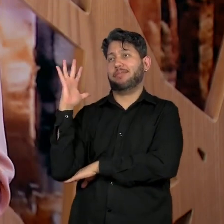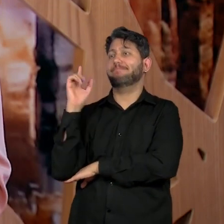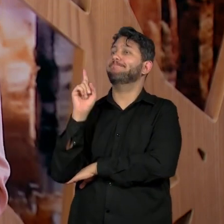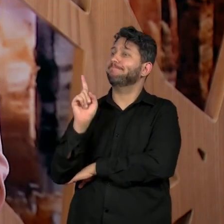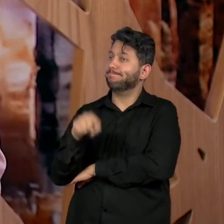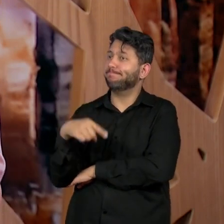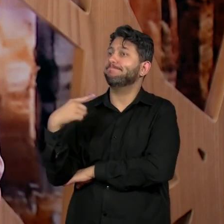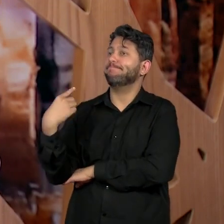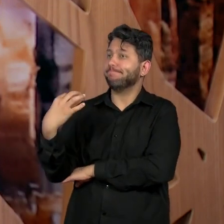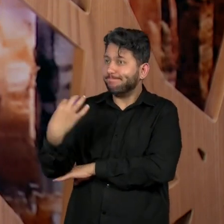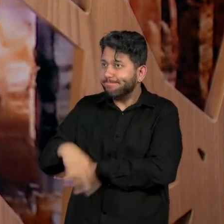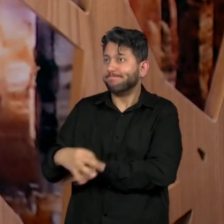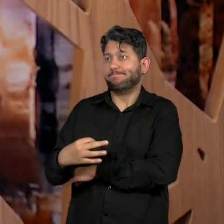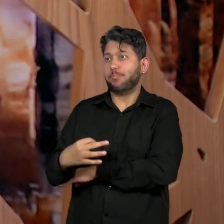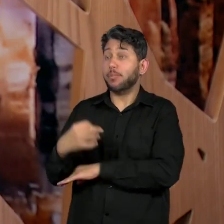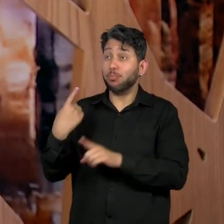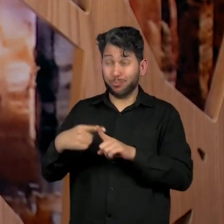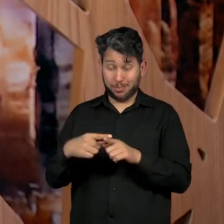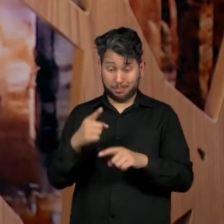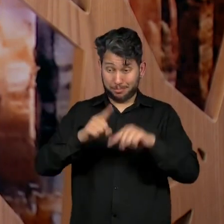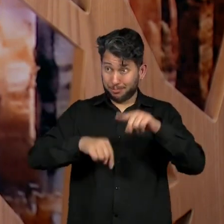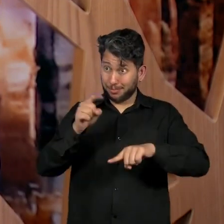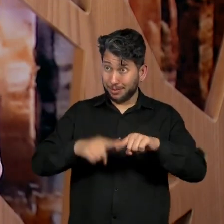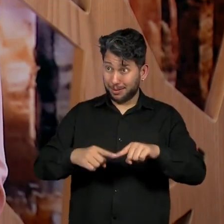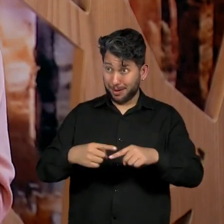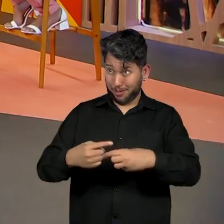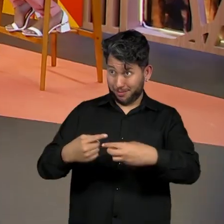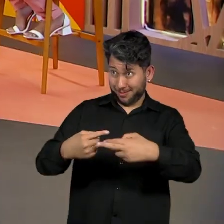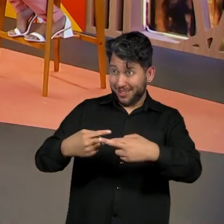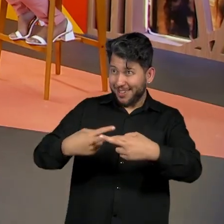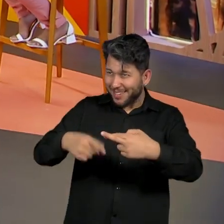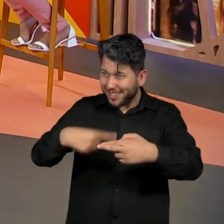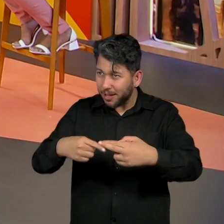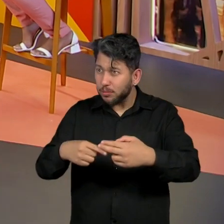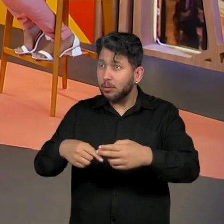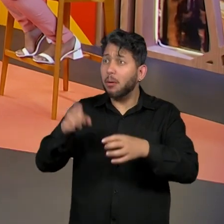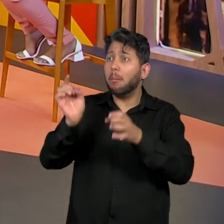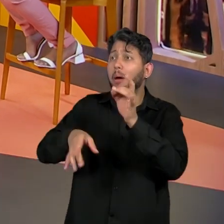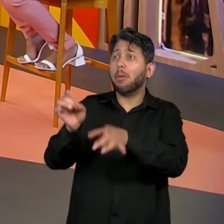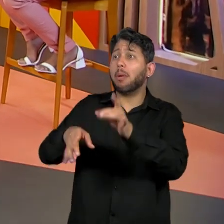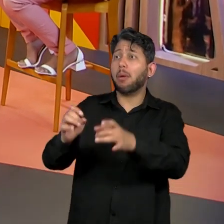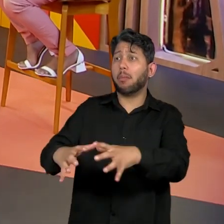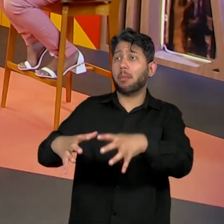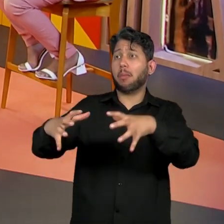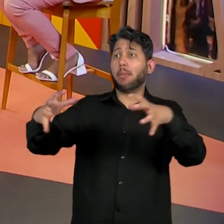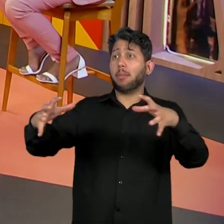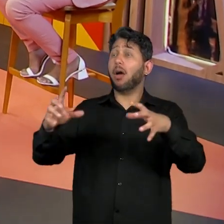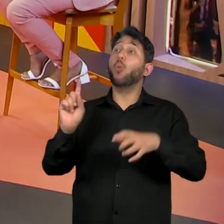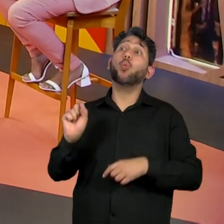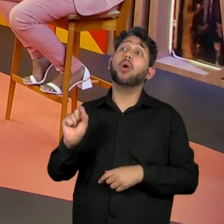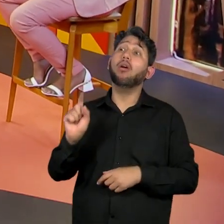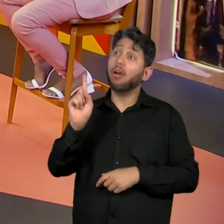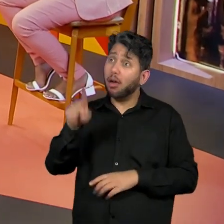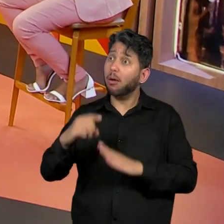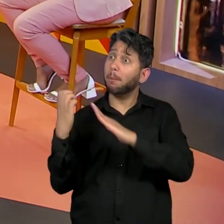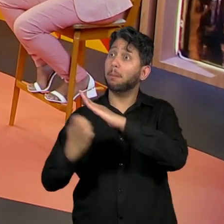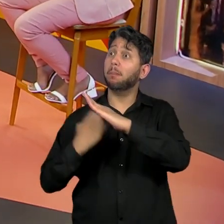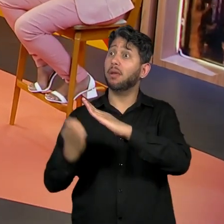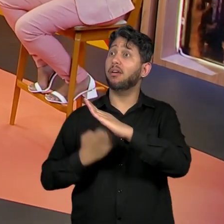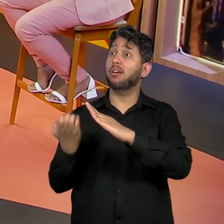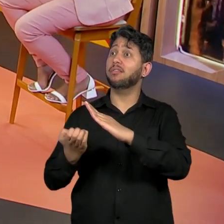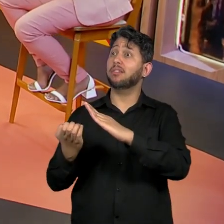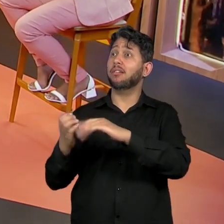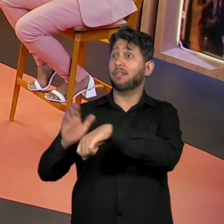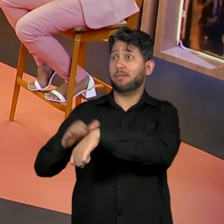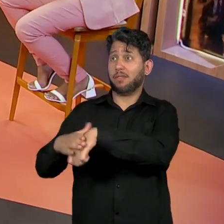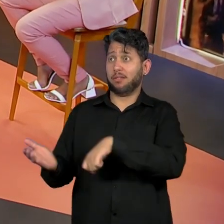do material reciclável hoje, ele vem de grandes, que a gente chama de grandes geradores. Então, são empresas que fazem essa reciclagem.